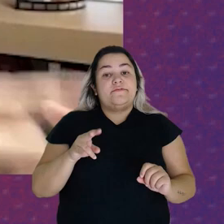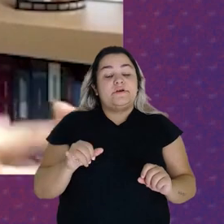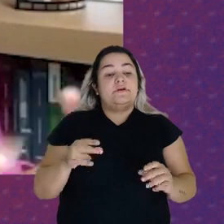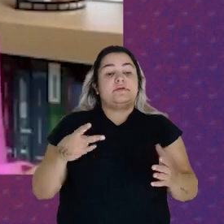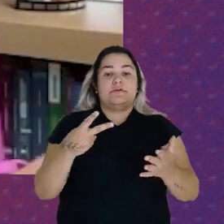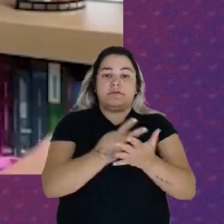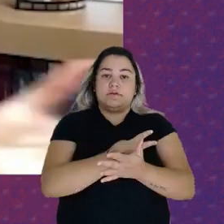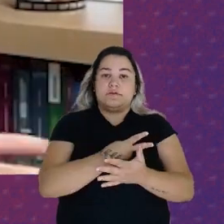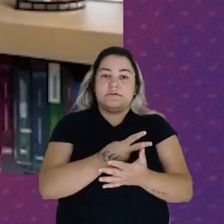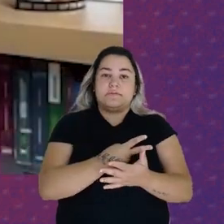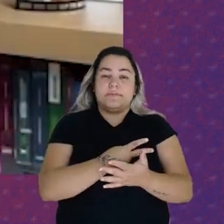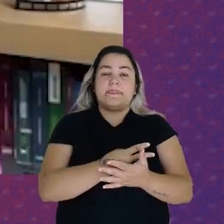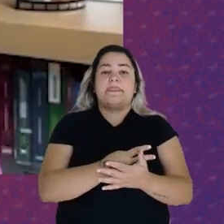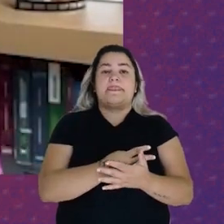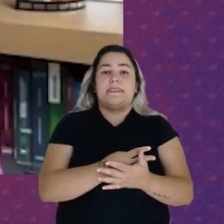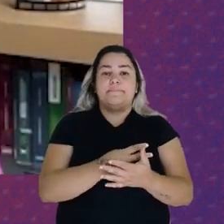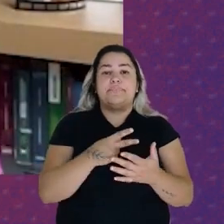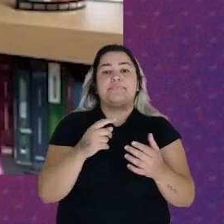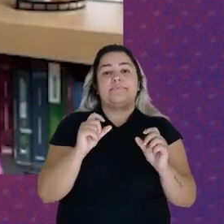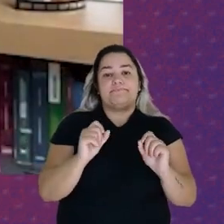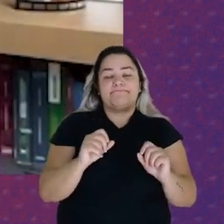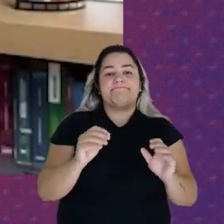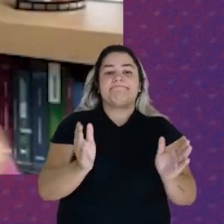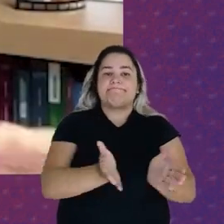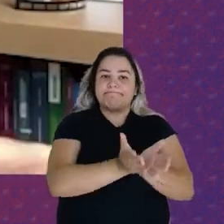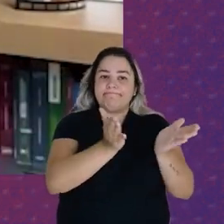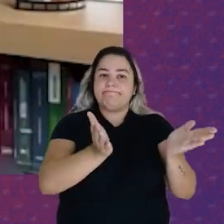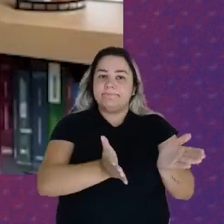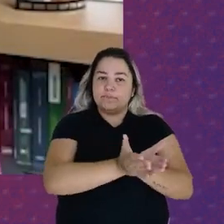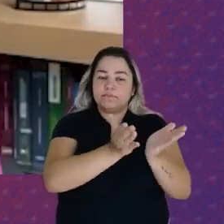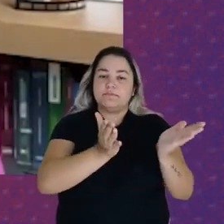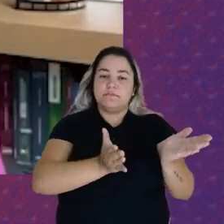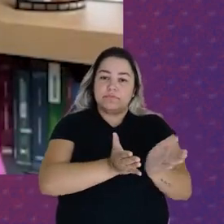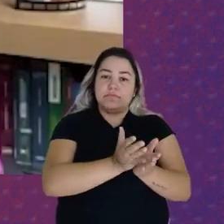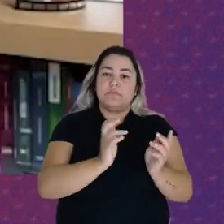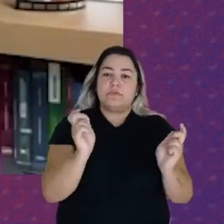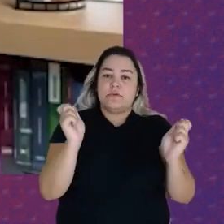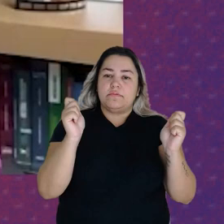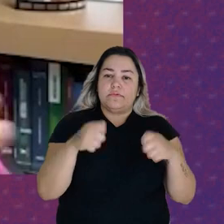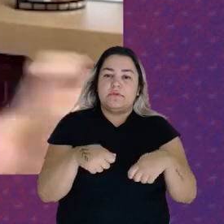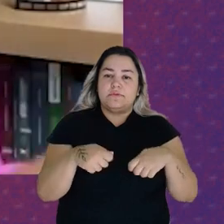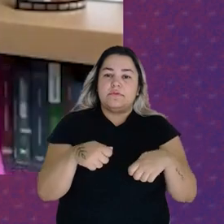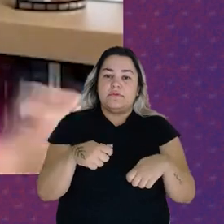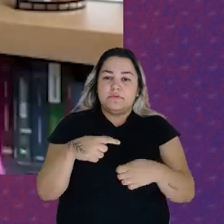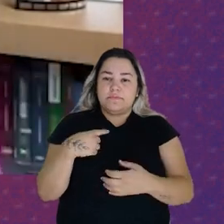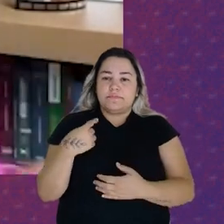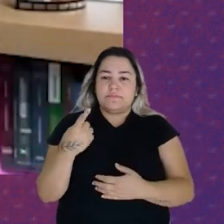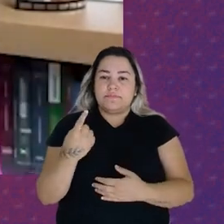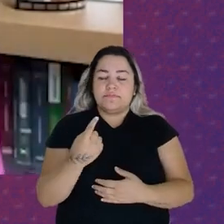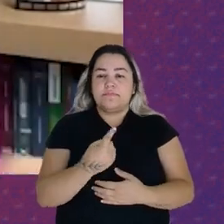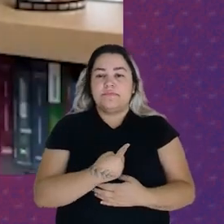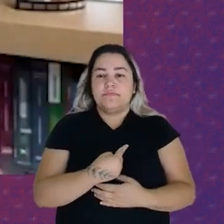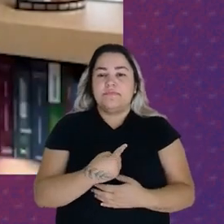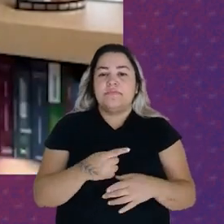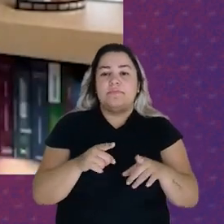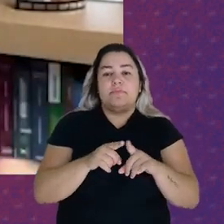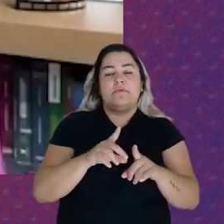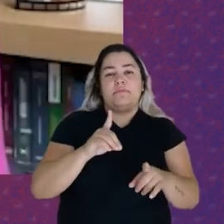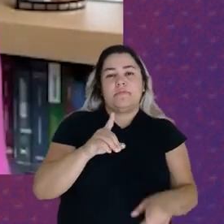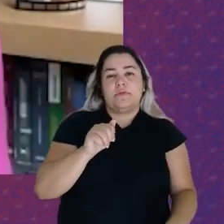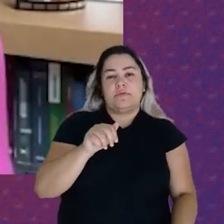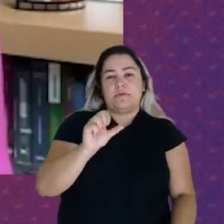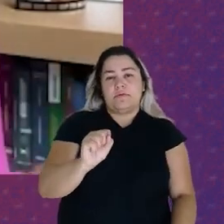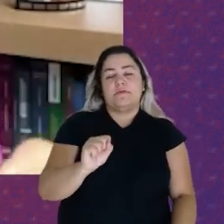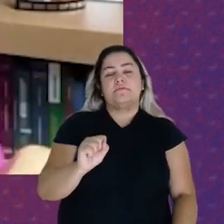a reprodução da pobreza, né? Então, é preciso que a gente bote os dados em tarjetas, que a gente coloque